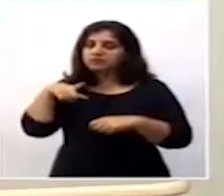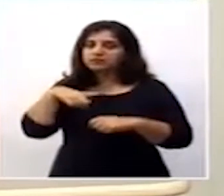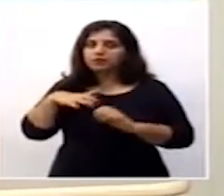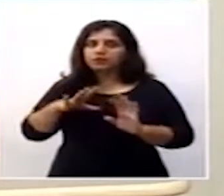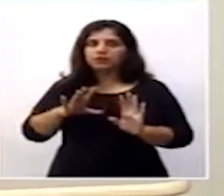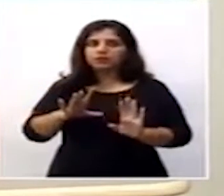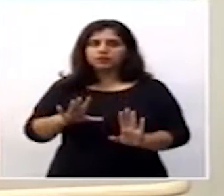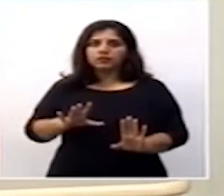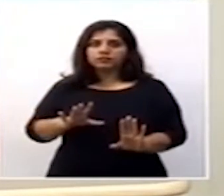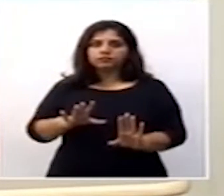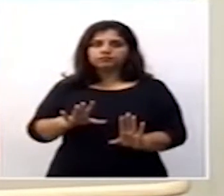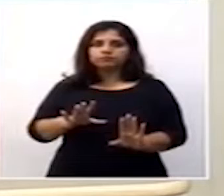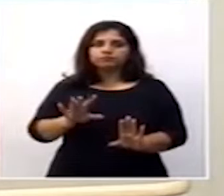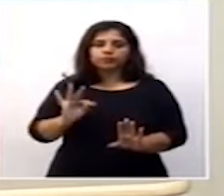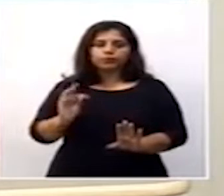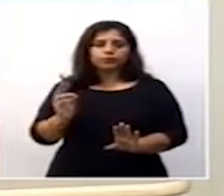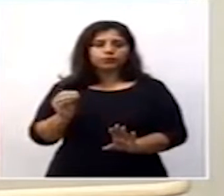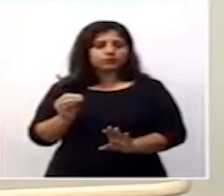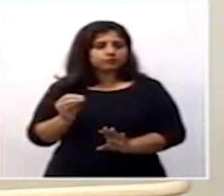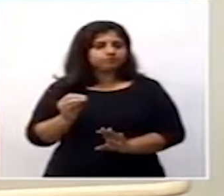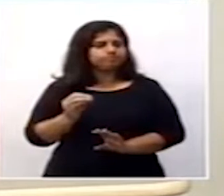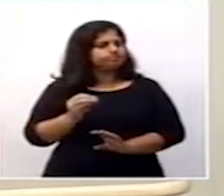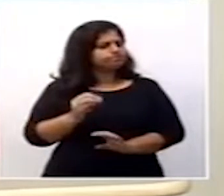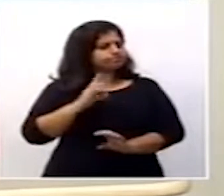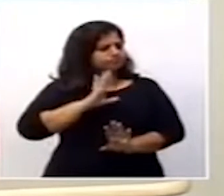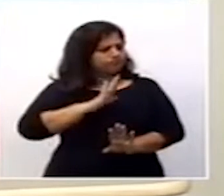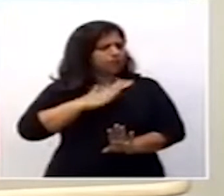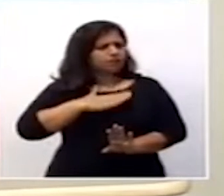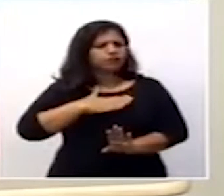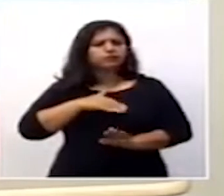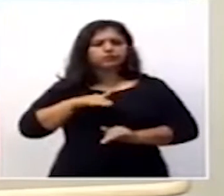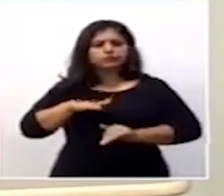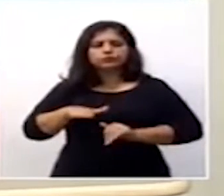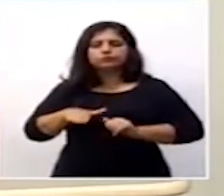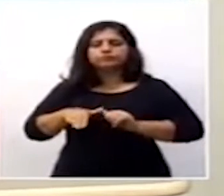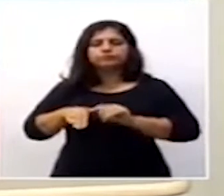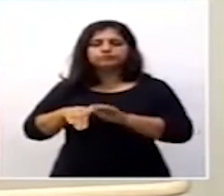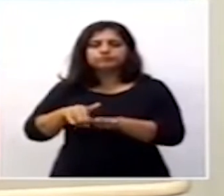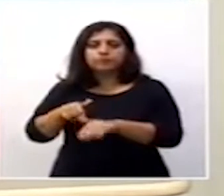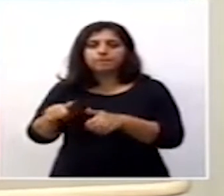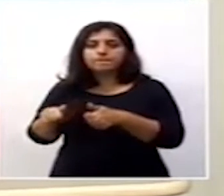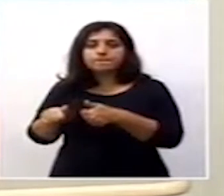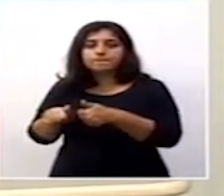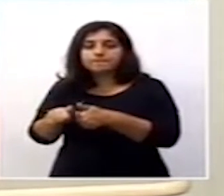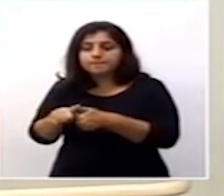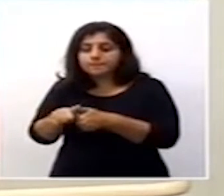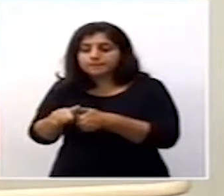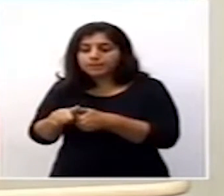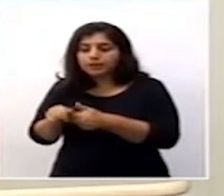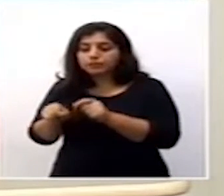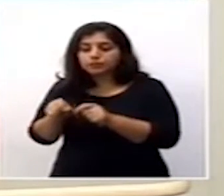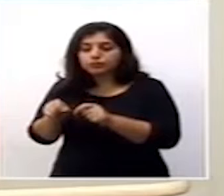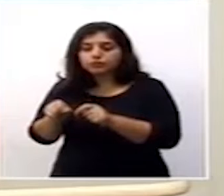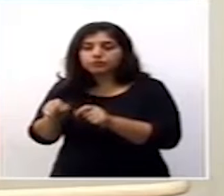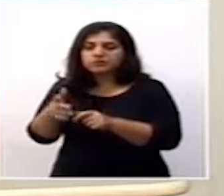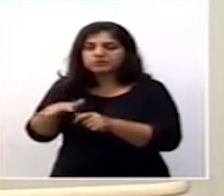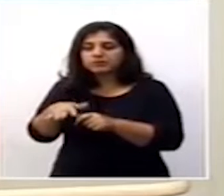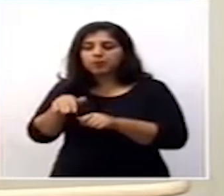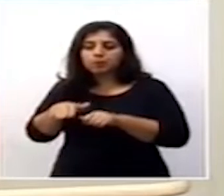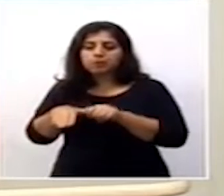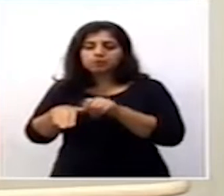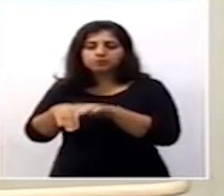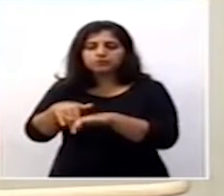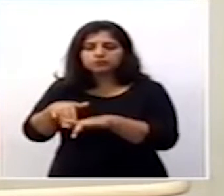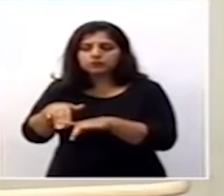Aí o Tonho foi lá, né, de mansinho. Quando ele chegou perto de onde o Dalma falou mais ou